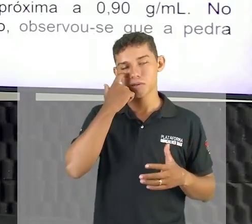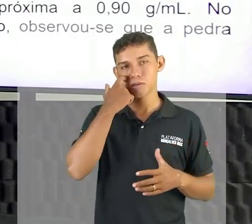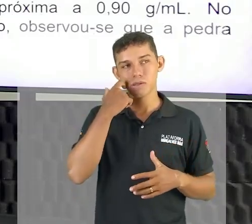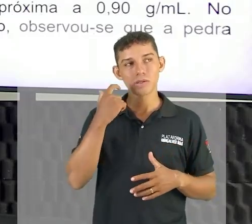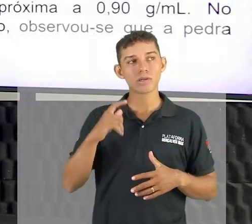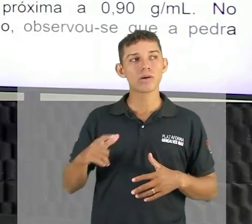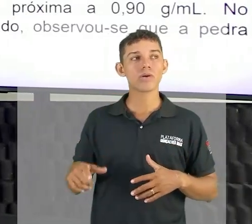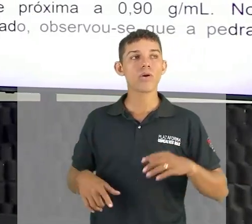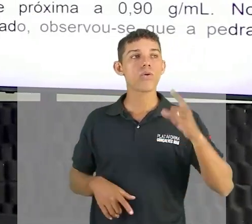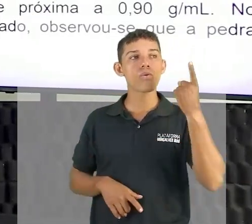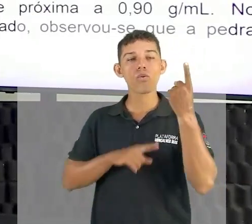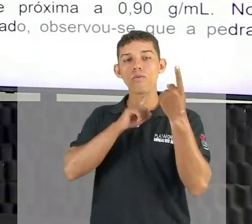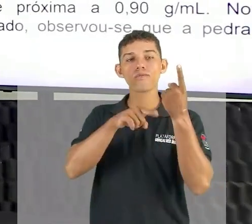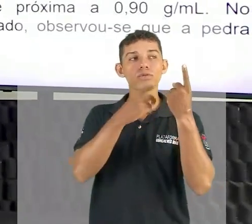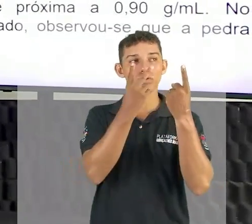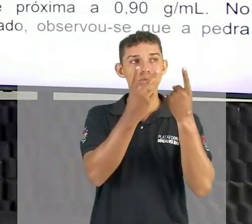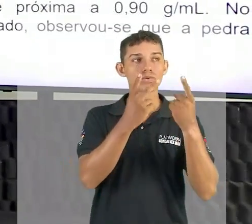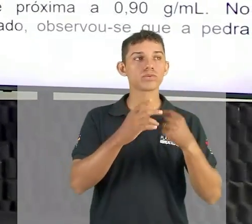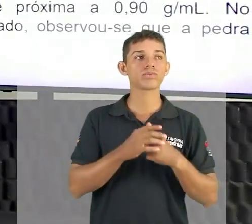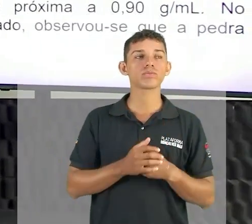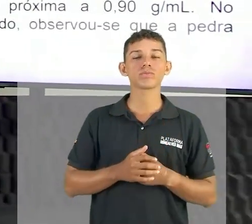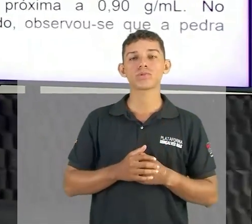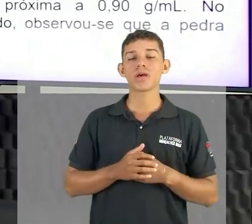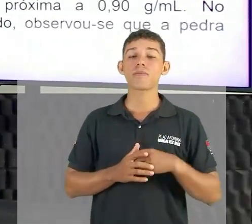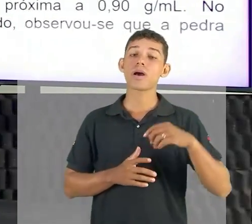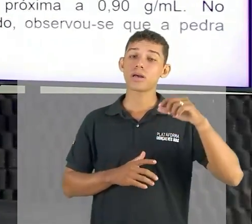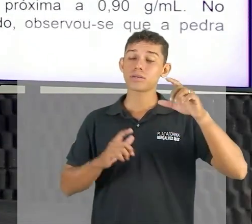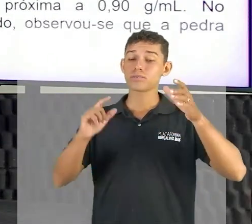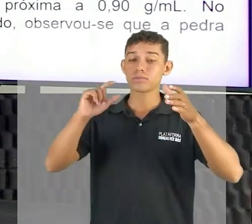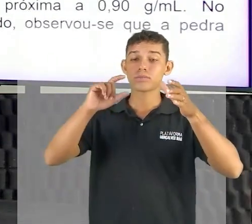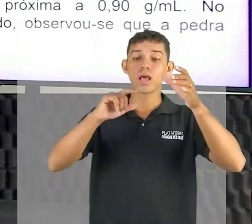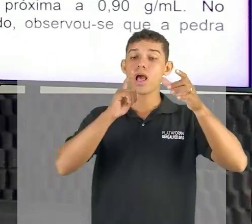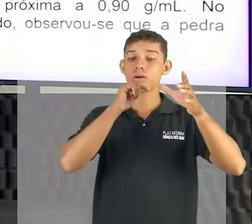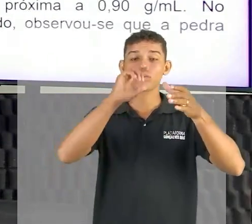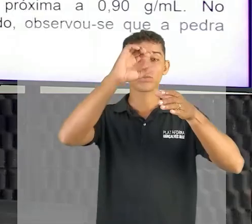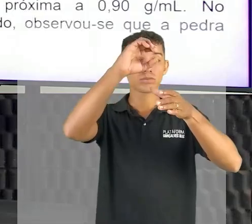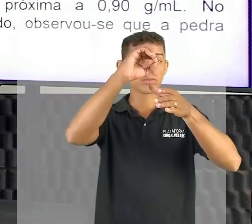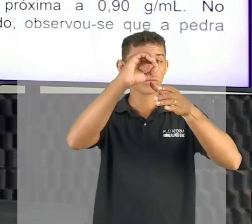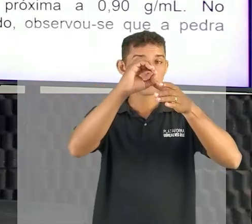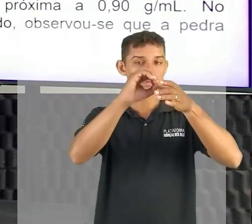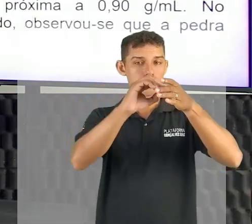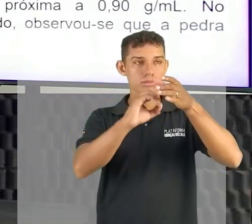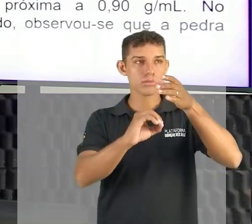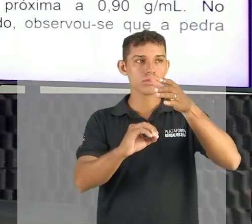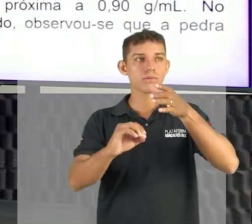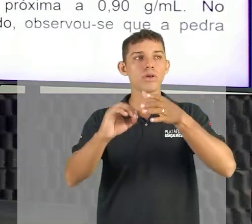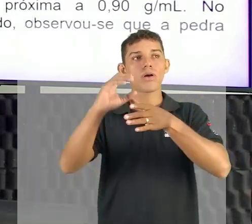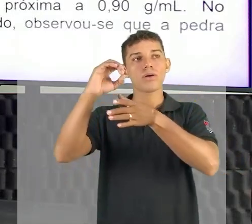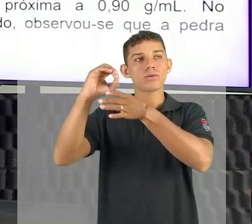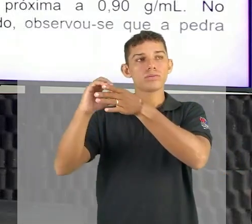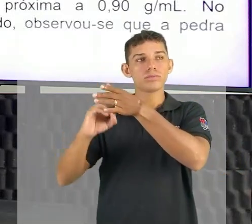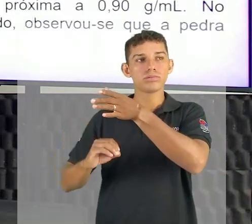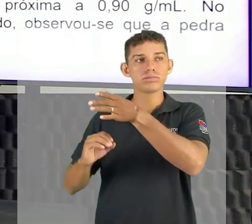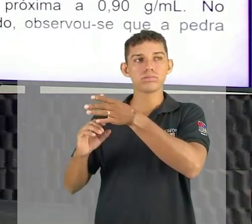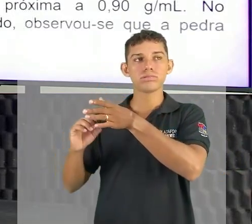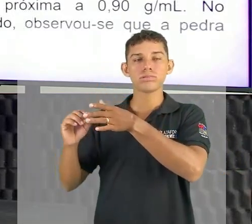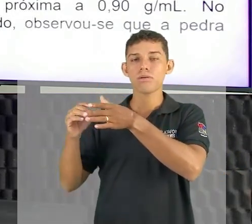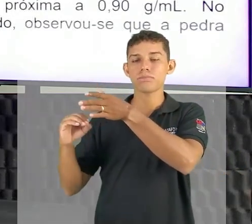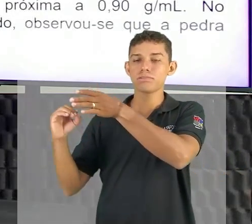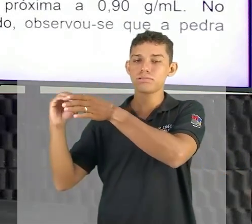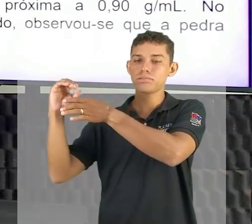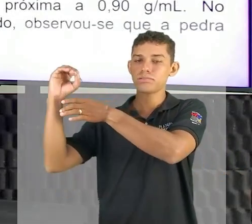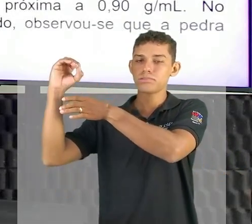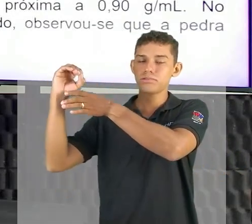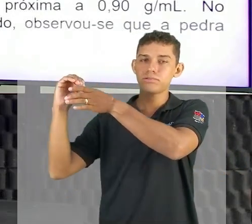vale 1,2. Ah, 1,2 está mais pesado, iria afundar. Ah, 1,2 está mais pesado, iria afundar. Ah, 1,2 está mais leve,